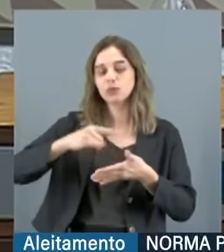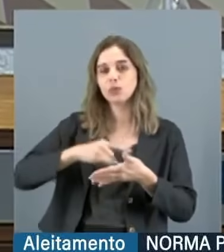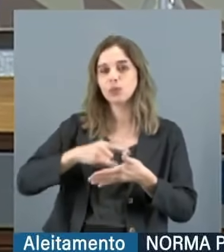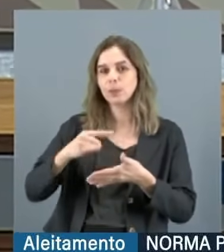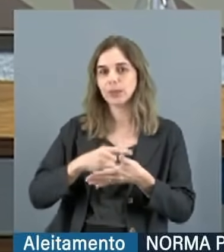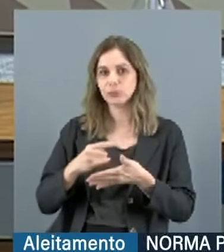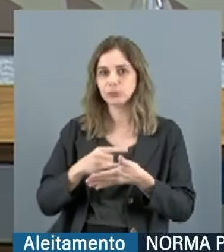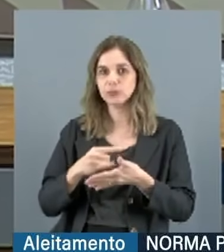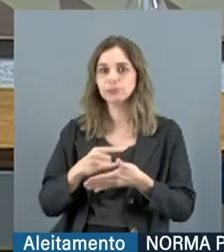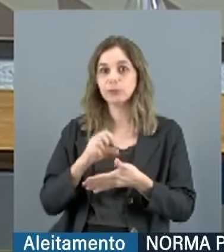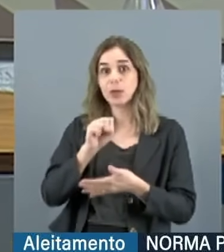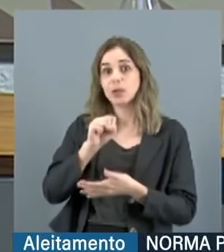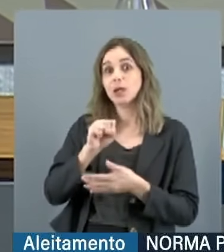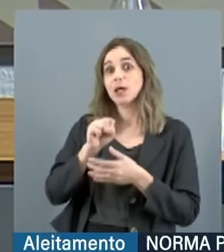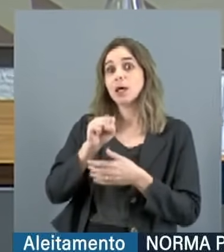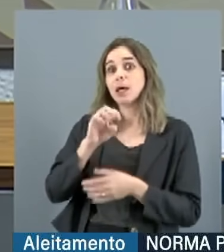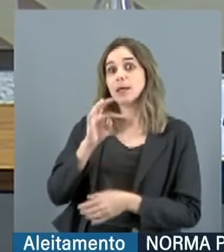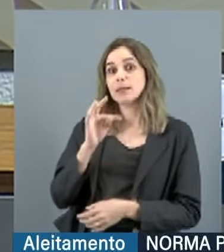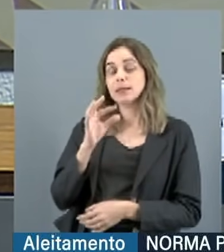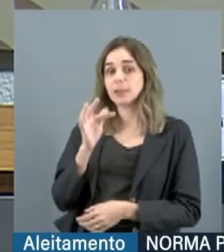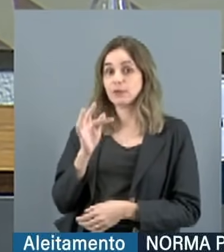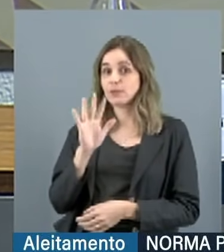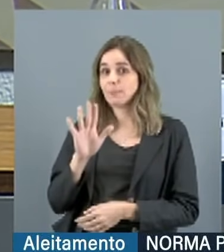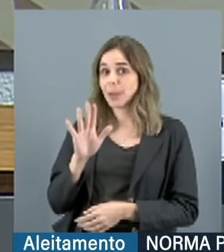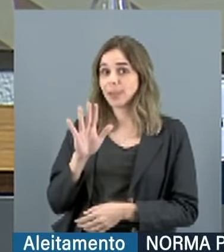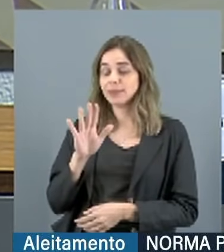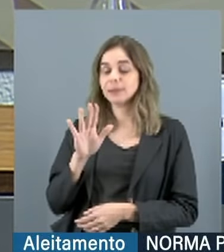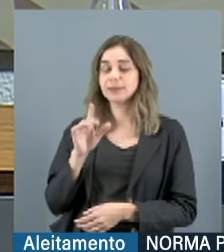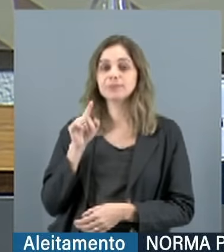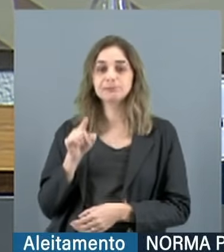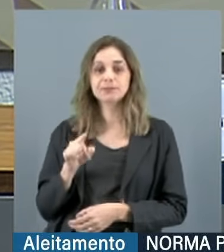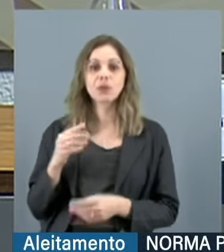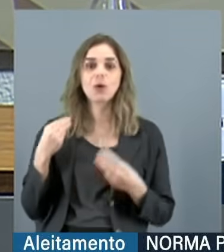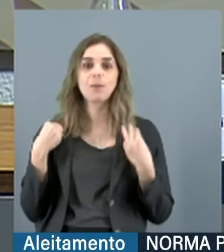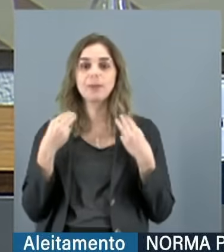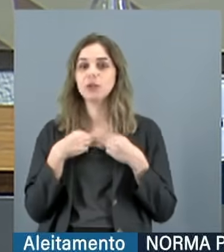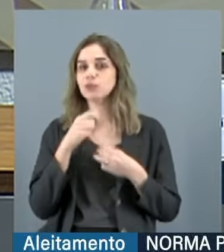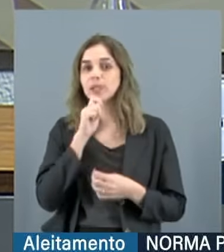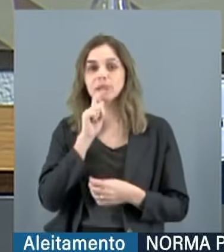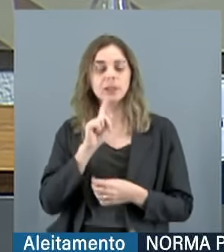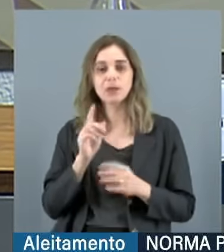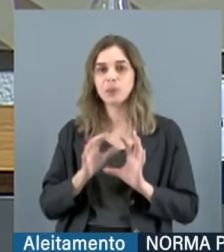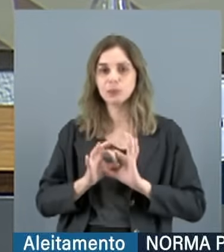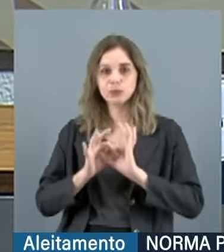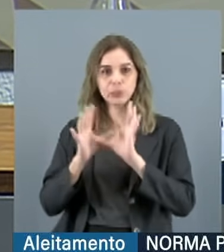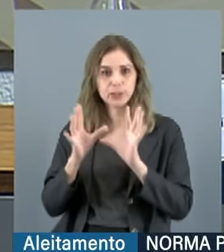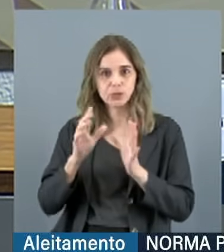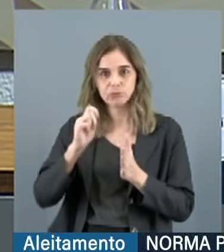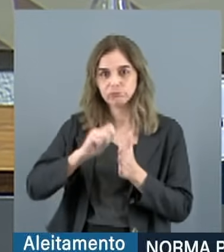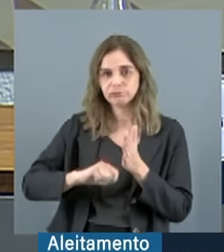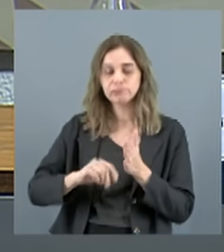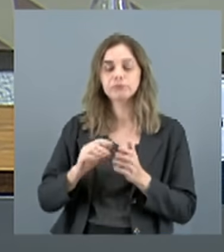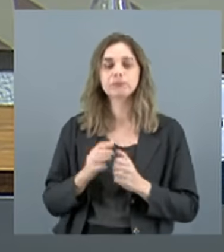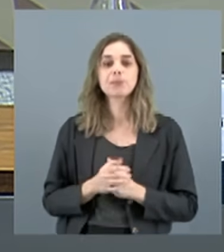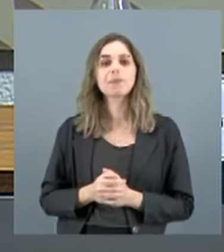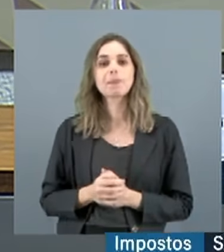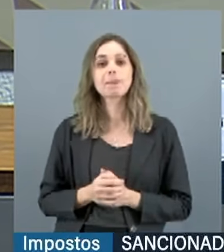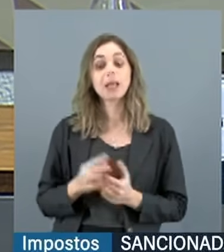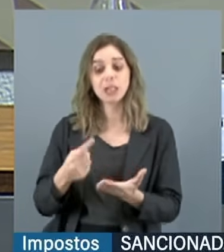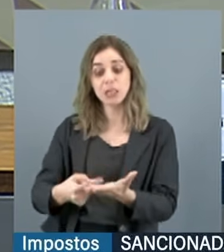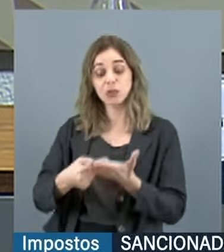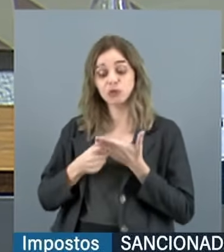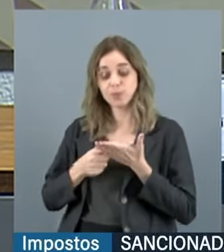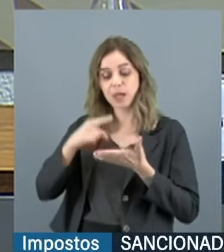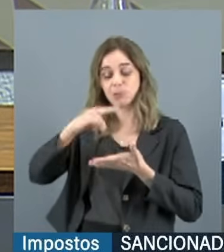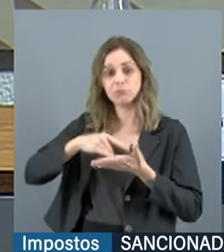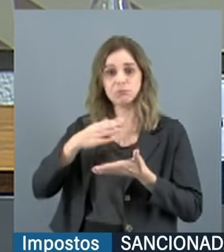ainda não despachou a tempo de chegar. Até fui intimado de um outro despacho no mesmo inquérito, ontem à